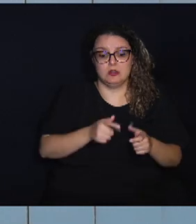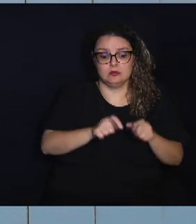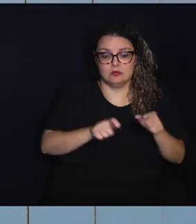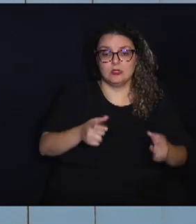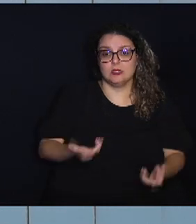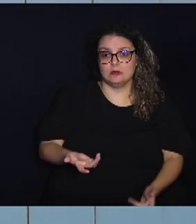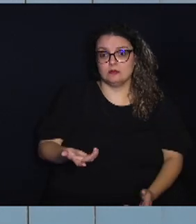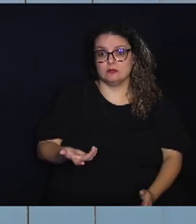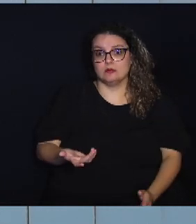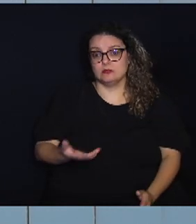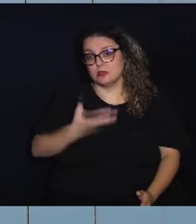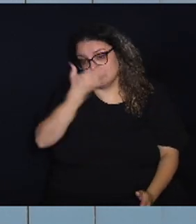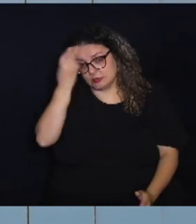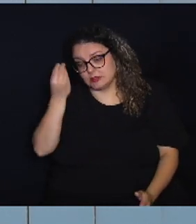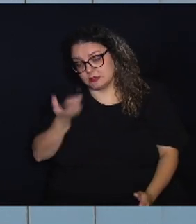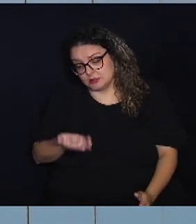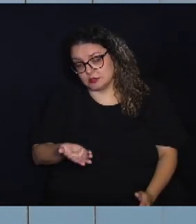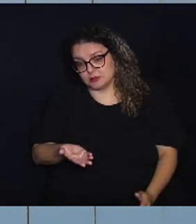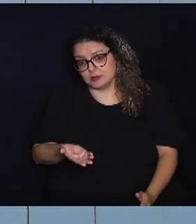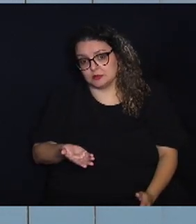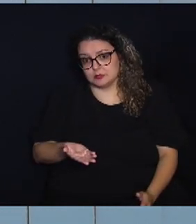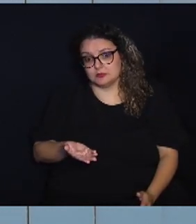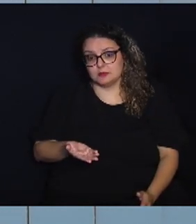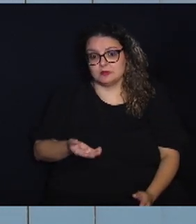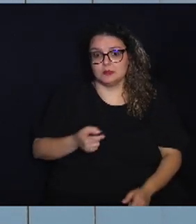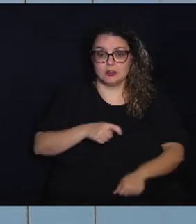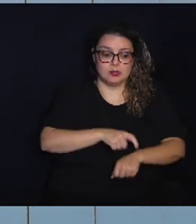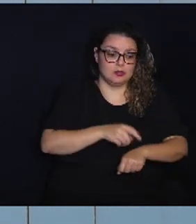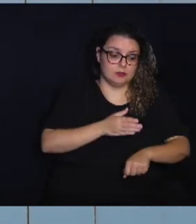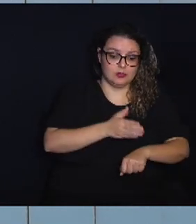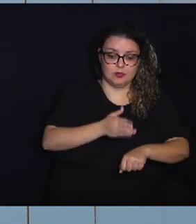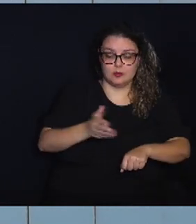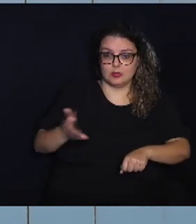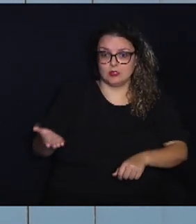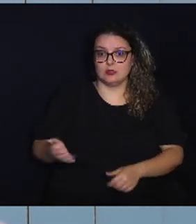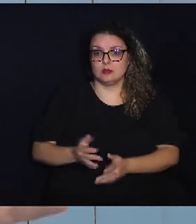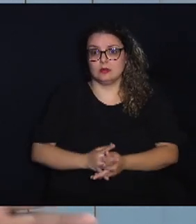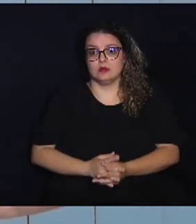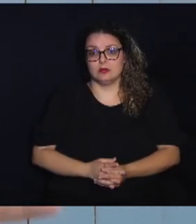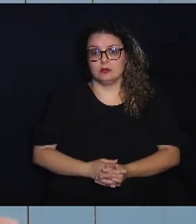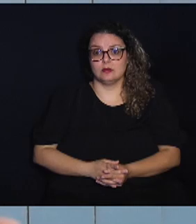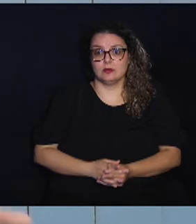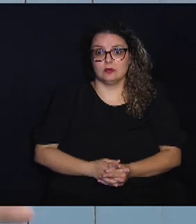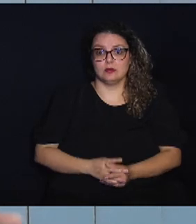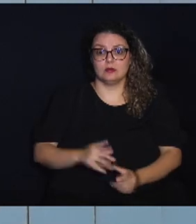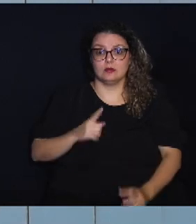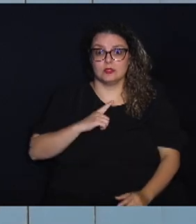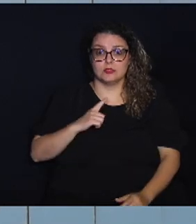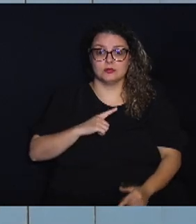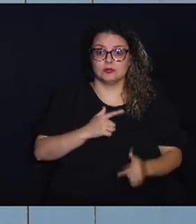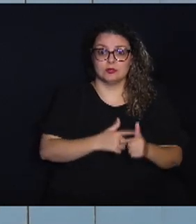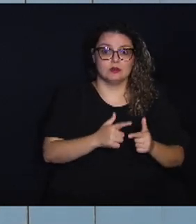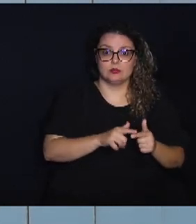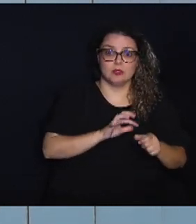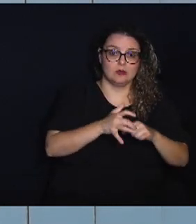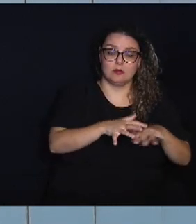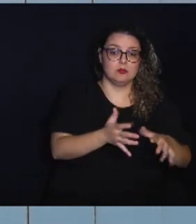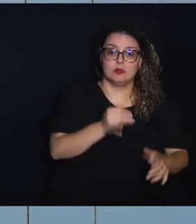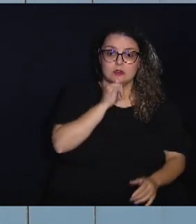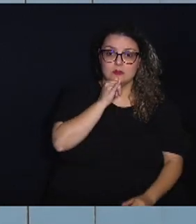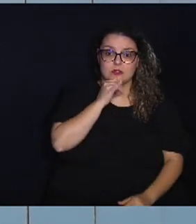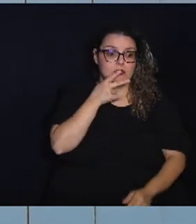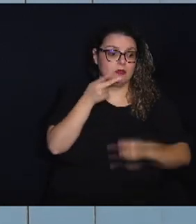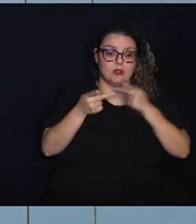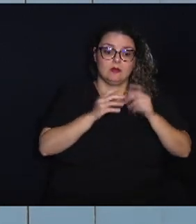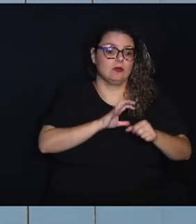acabam, né, esquecendo. E são fases, né? Vamos lá, voltar um pouquinho atrás. Existiu o problema do Covid, então só se falava em